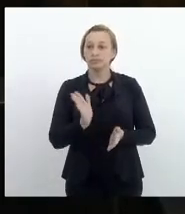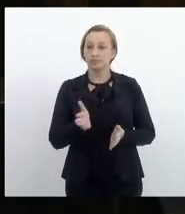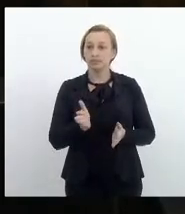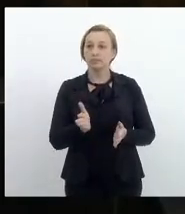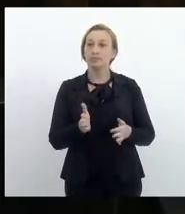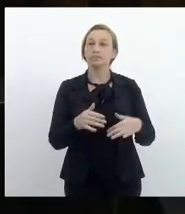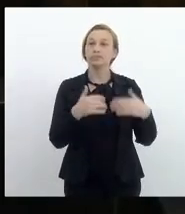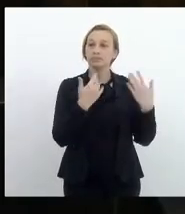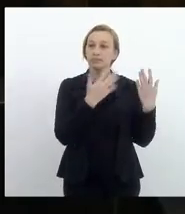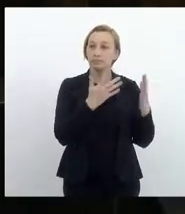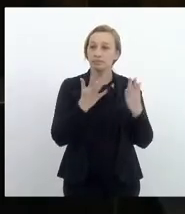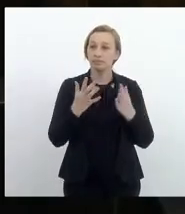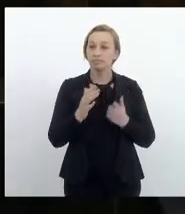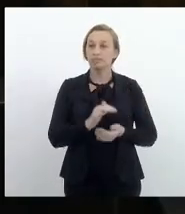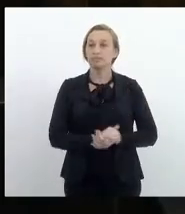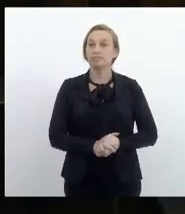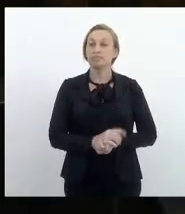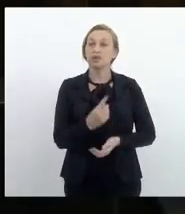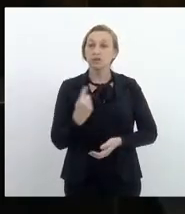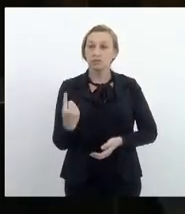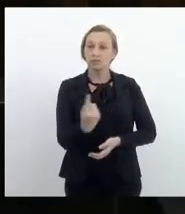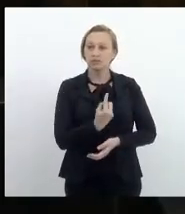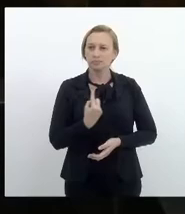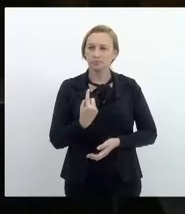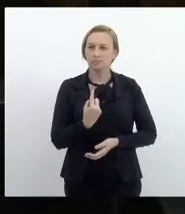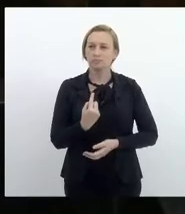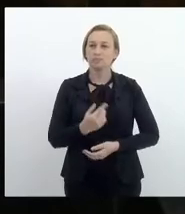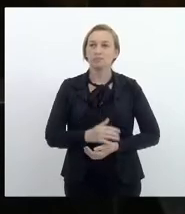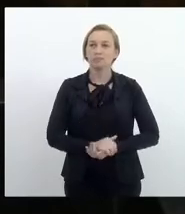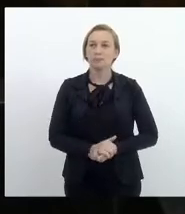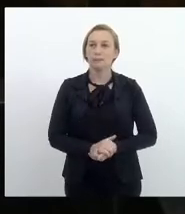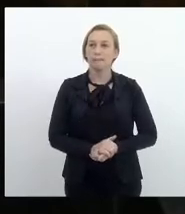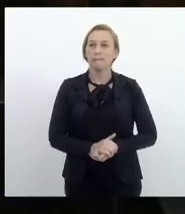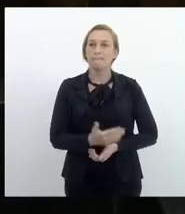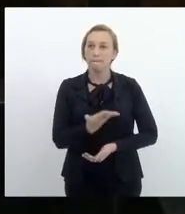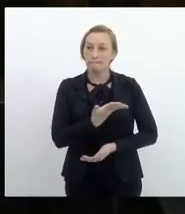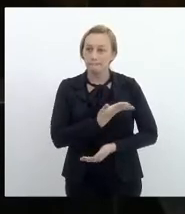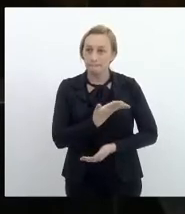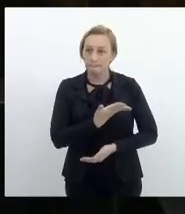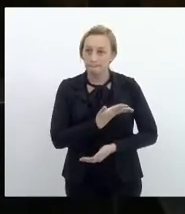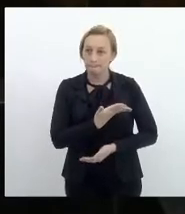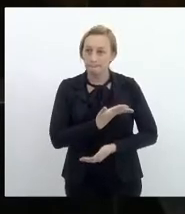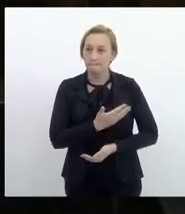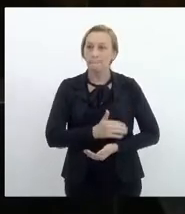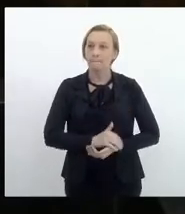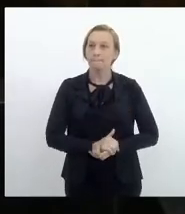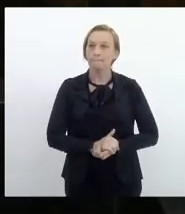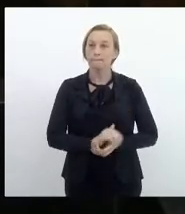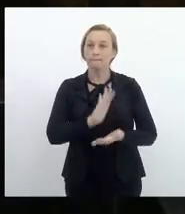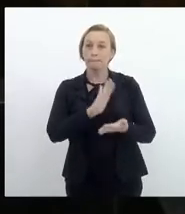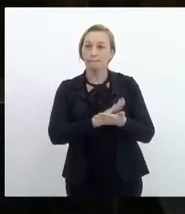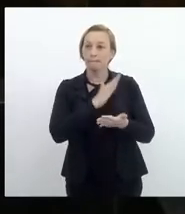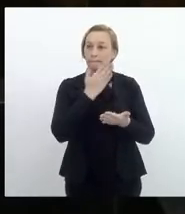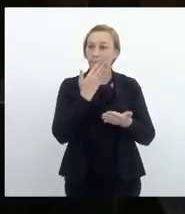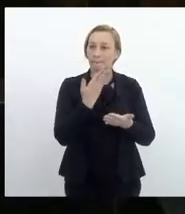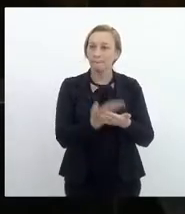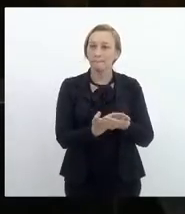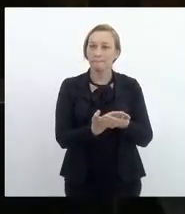cumprimentos as nossas companheiras né que interpretam